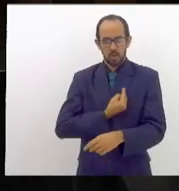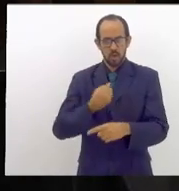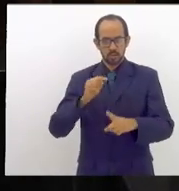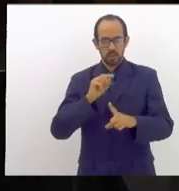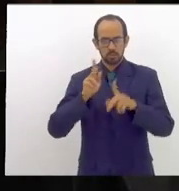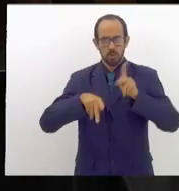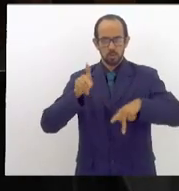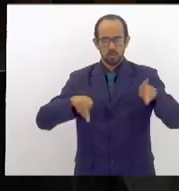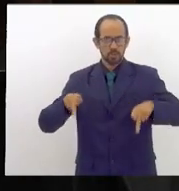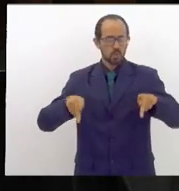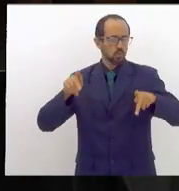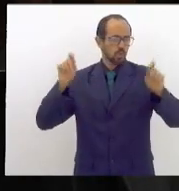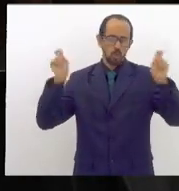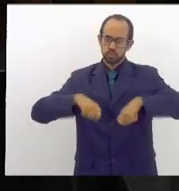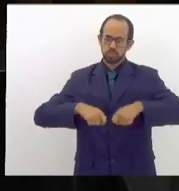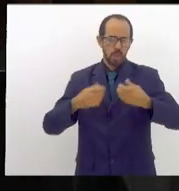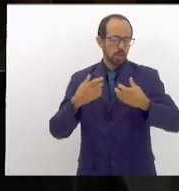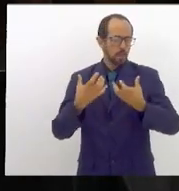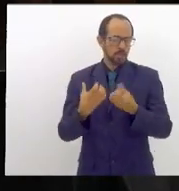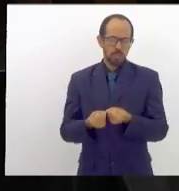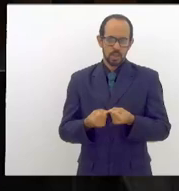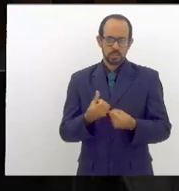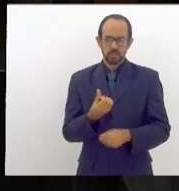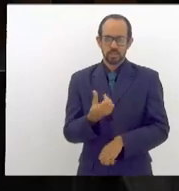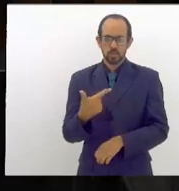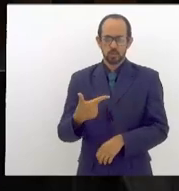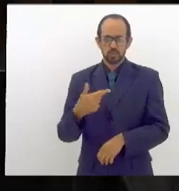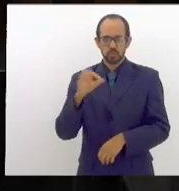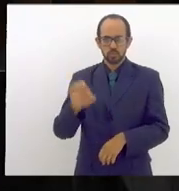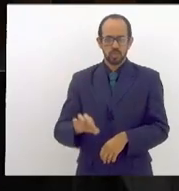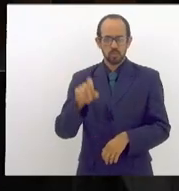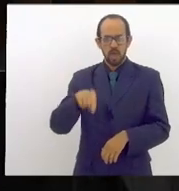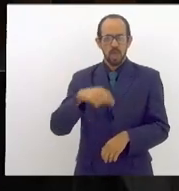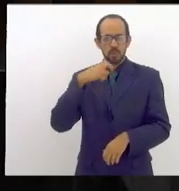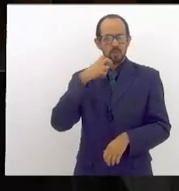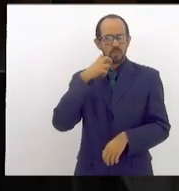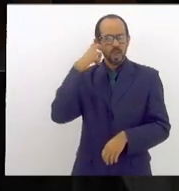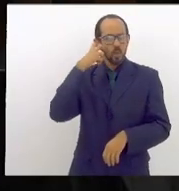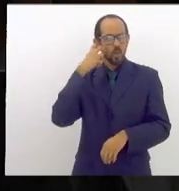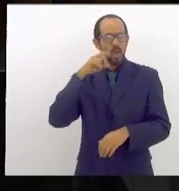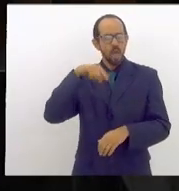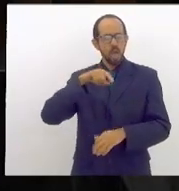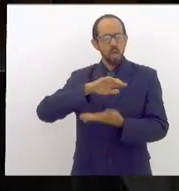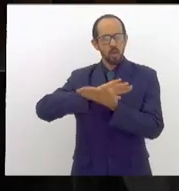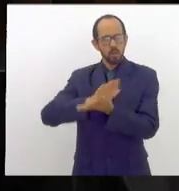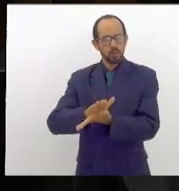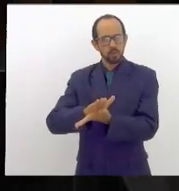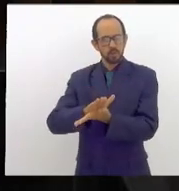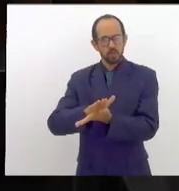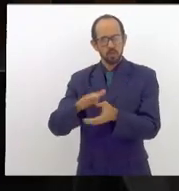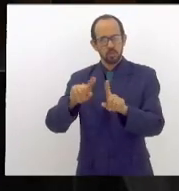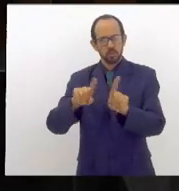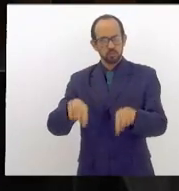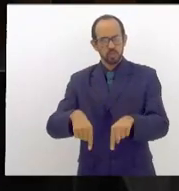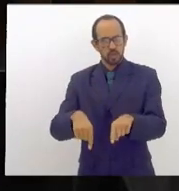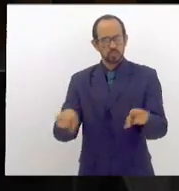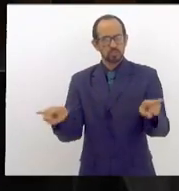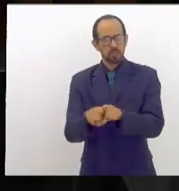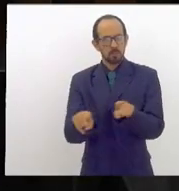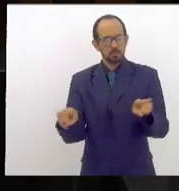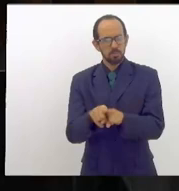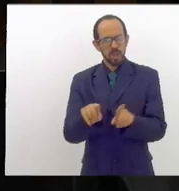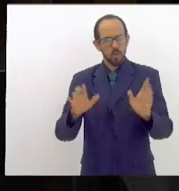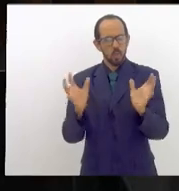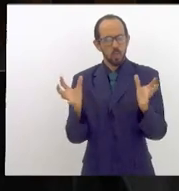não dá 62% é uma vergonha é uma covardia com os servidores e com